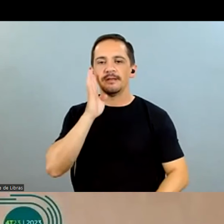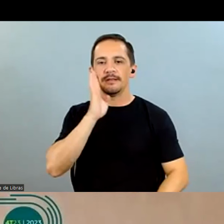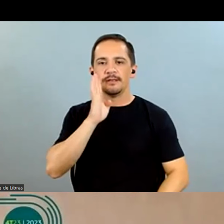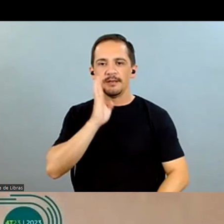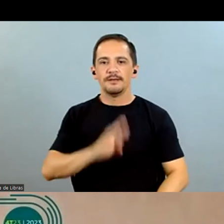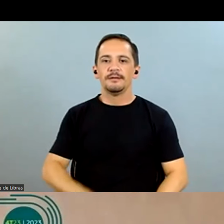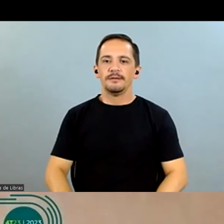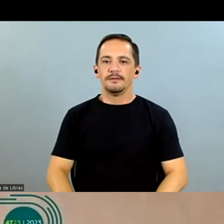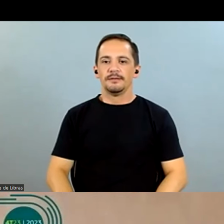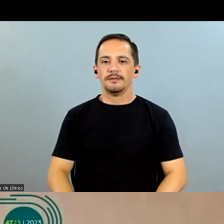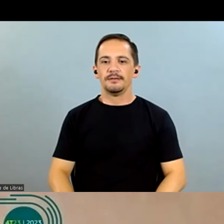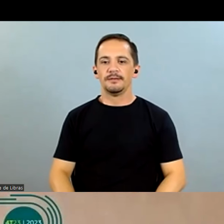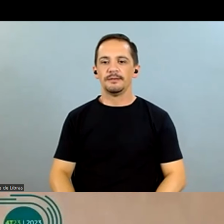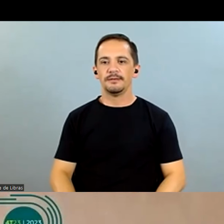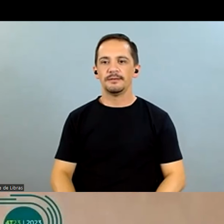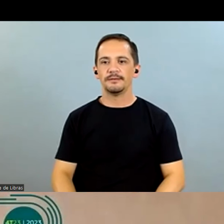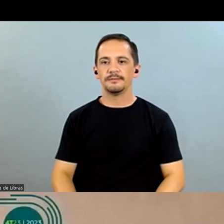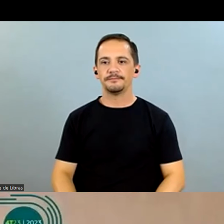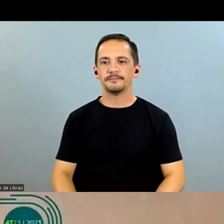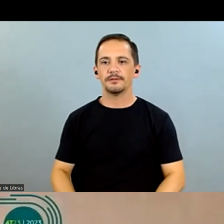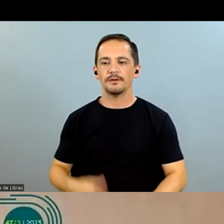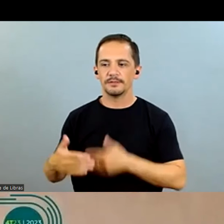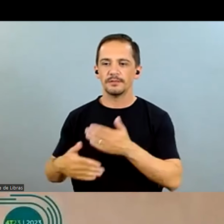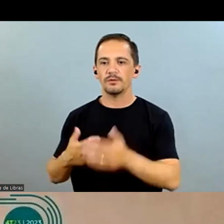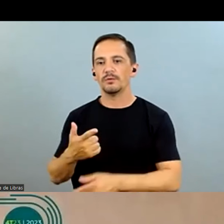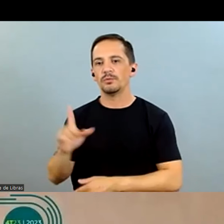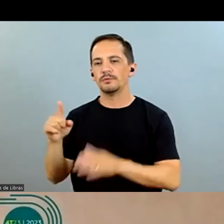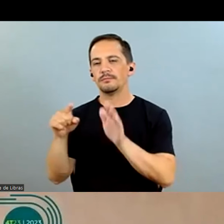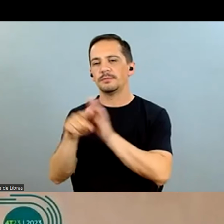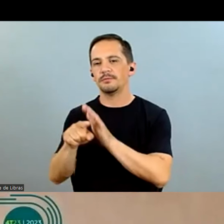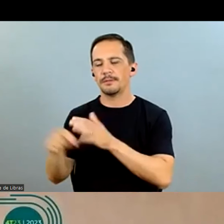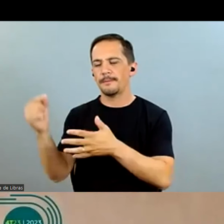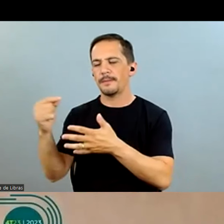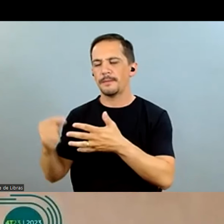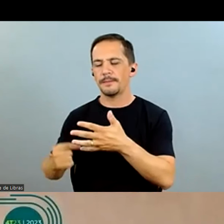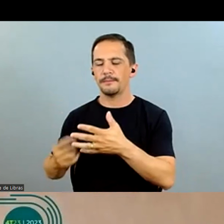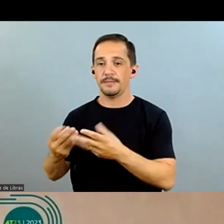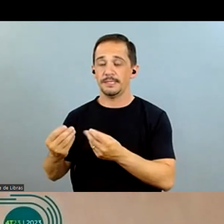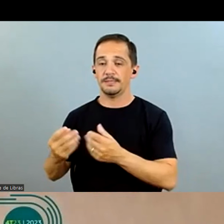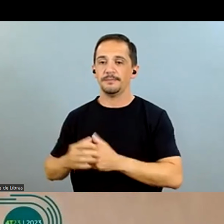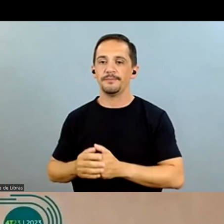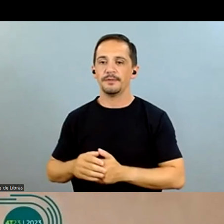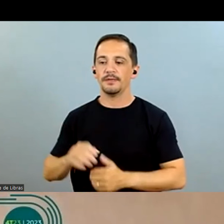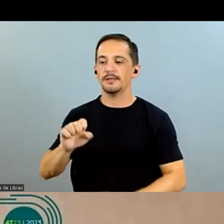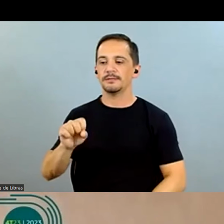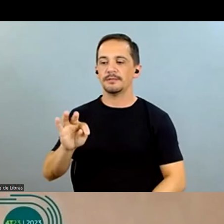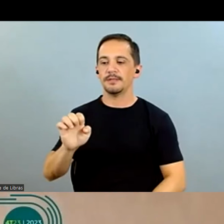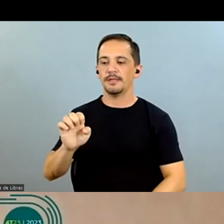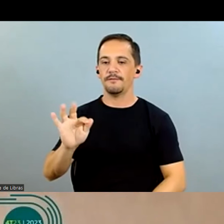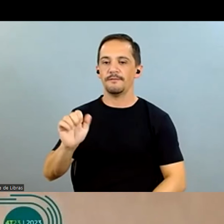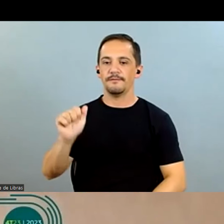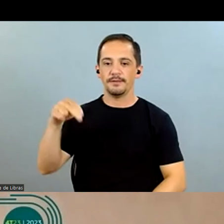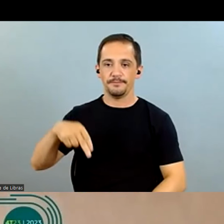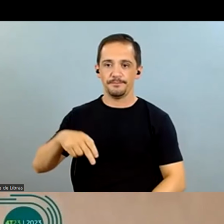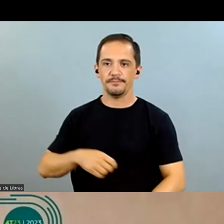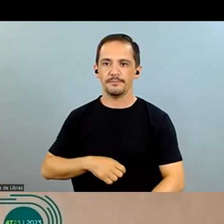imag bom avançando Aqui Nós Temos bastante perguntas o stepan do do C